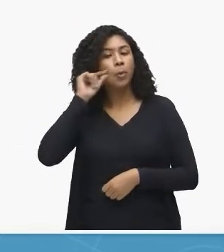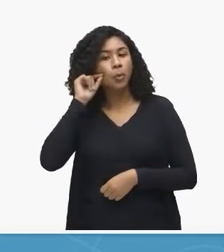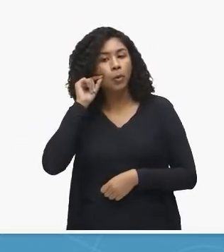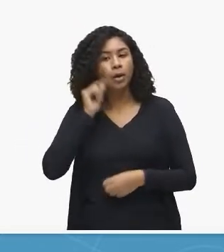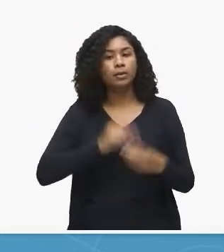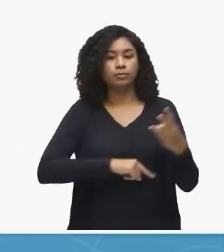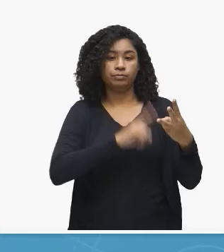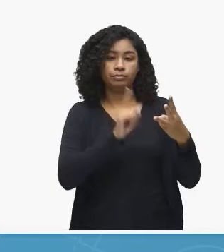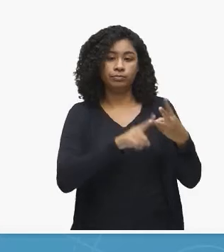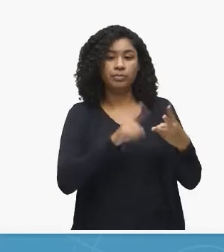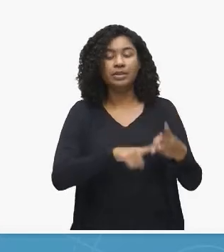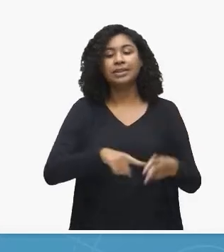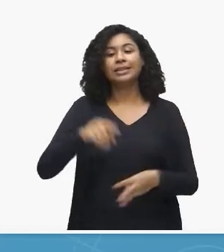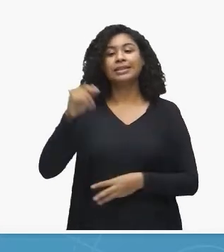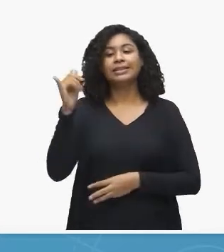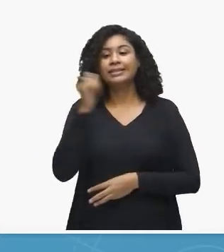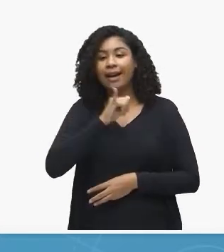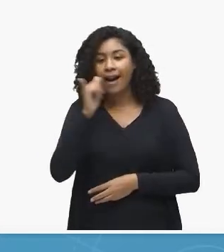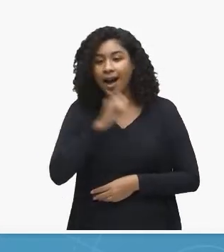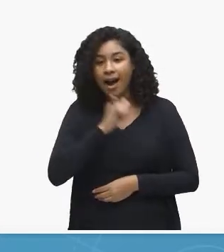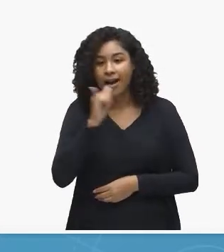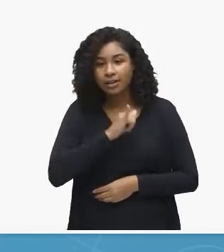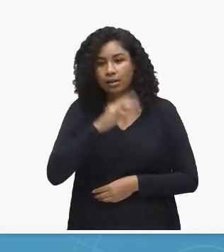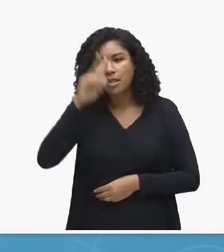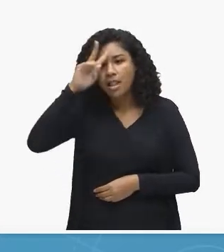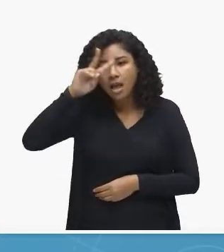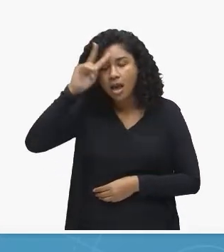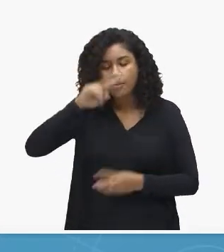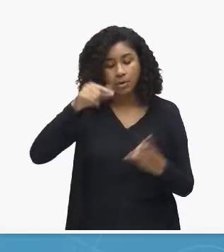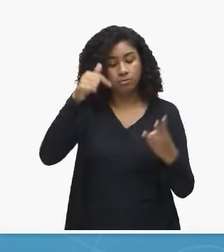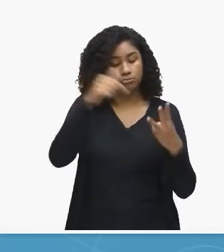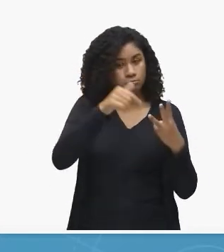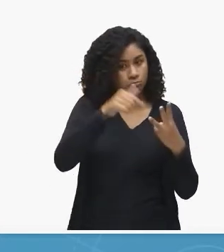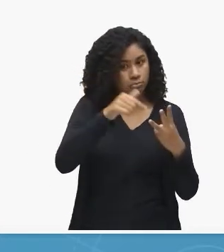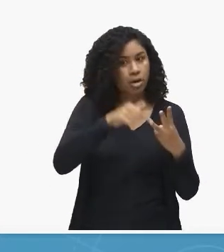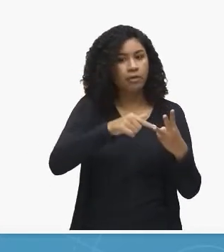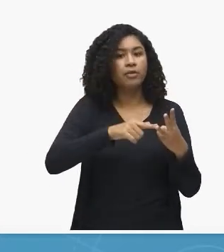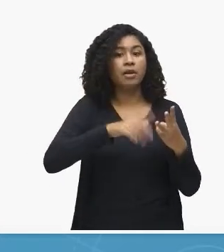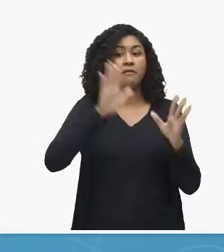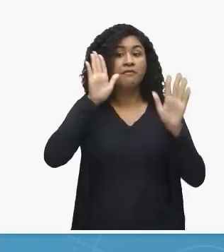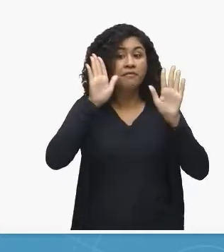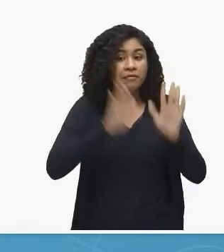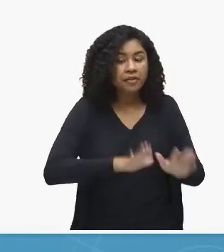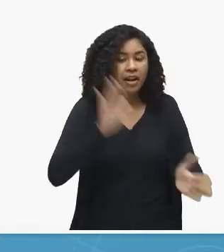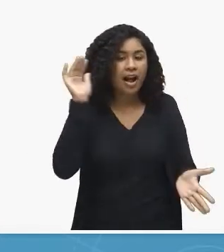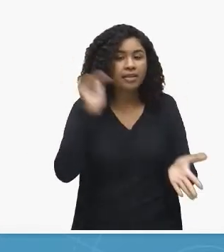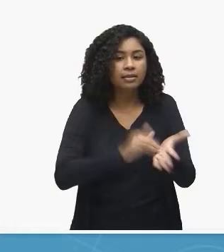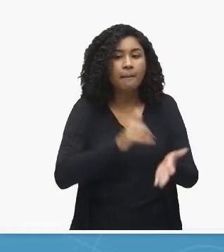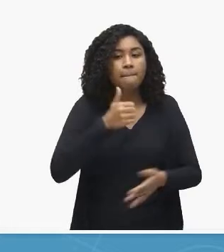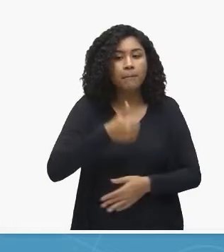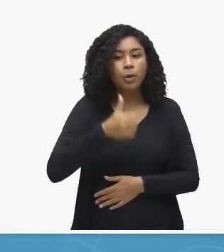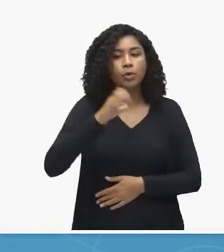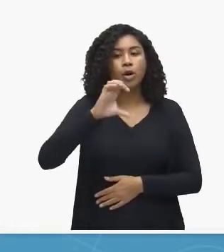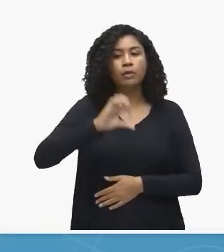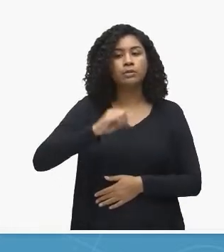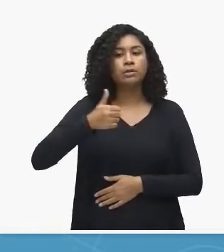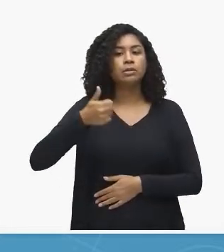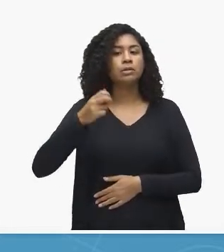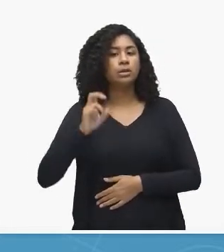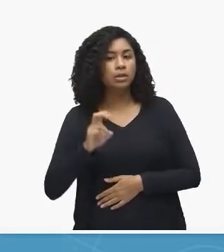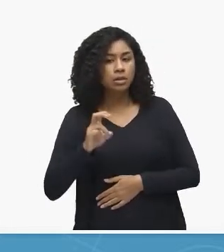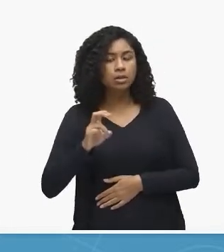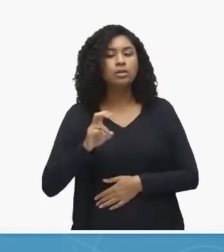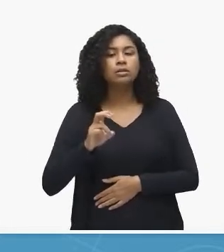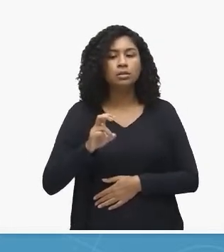vai ficar nessa aliança aí, não esqueçam, até 1915, quando, naquele momento que ela